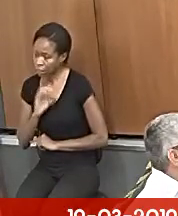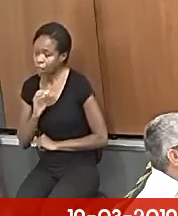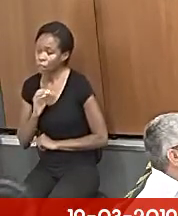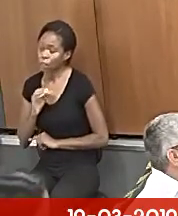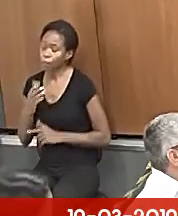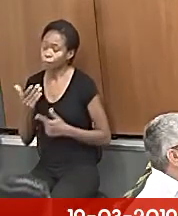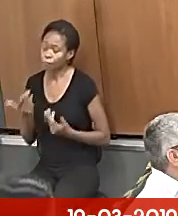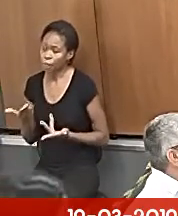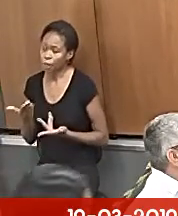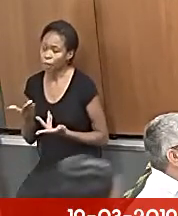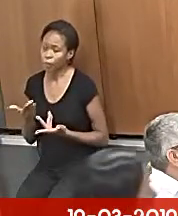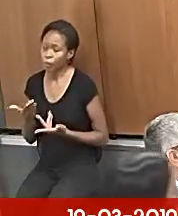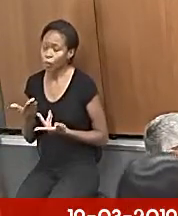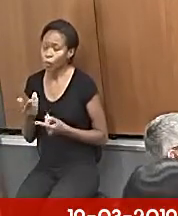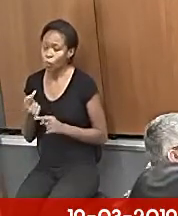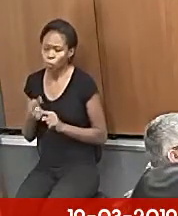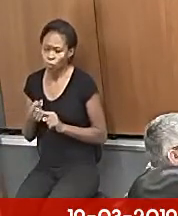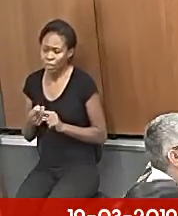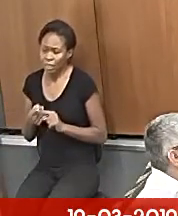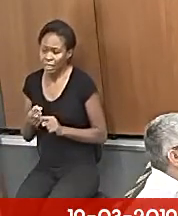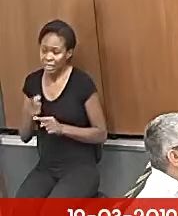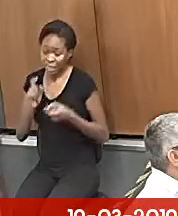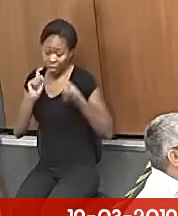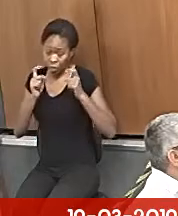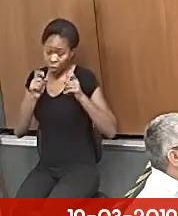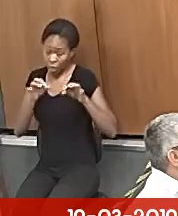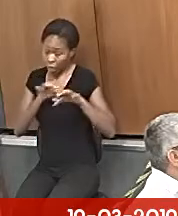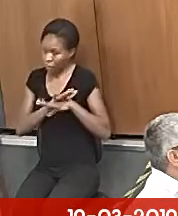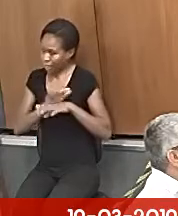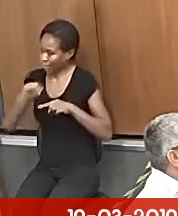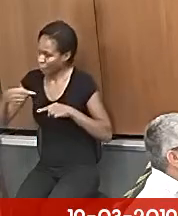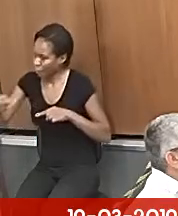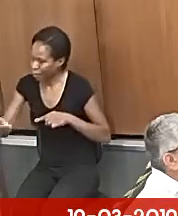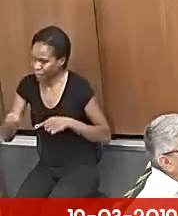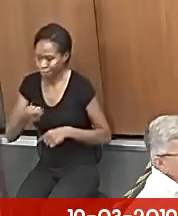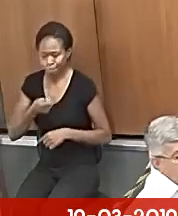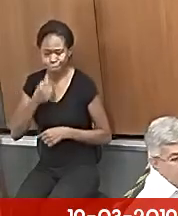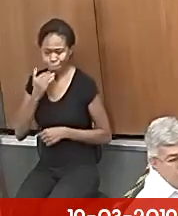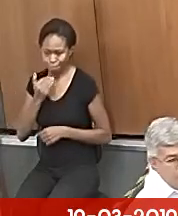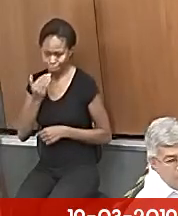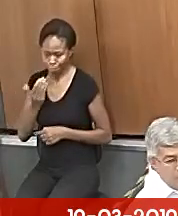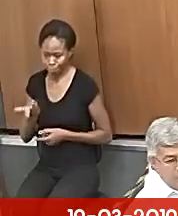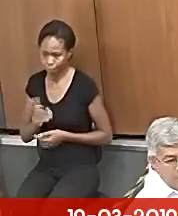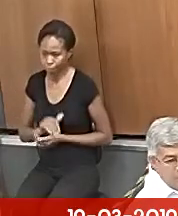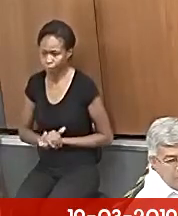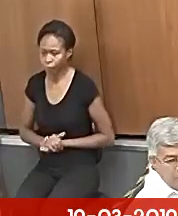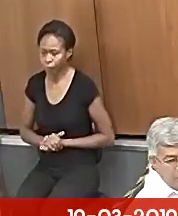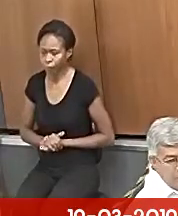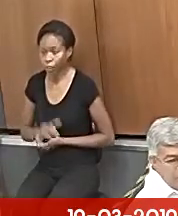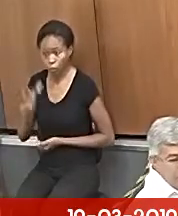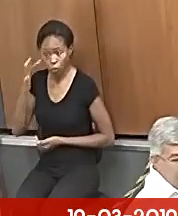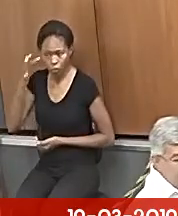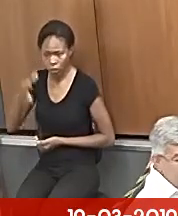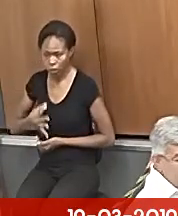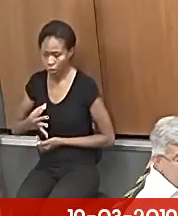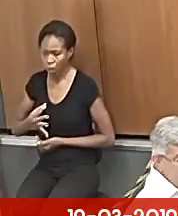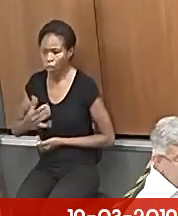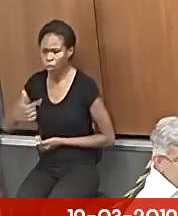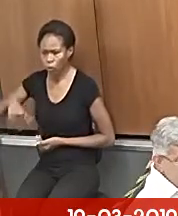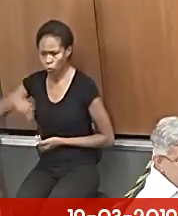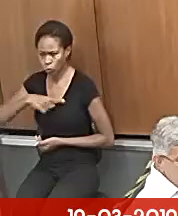passar o a a professora não adianta mas é encher teria então foram todos esses avanços que conseguimos